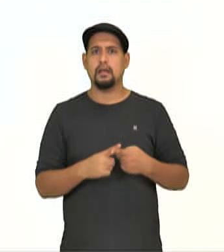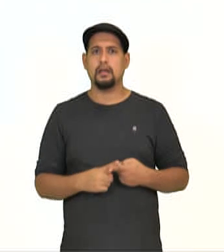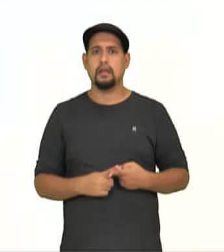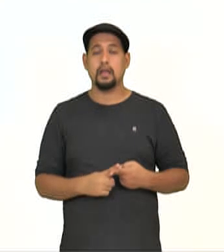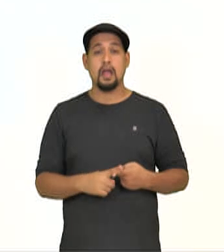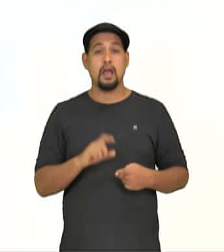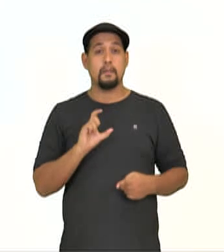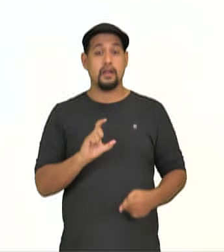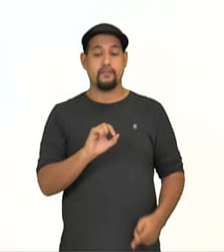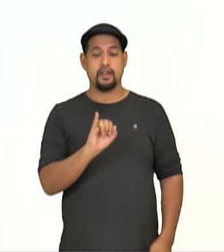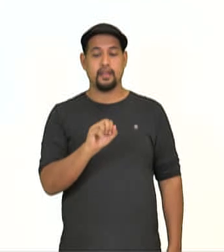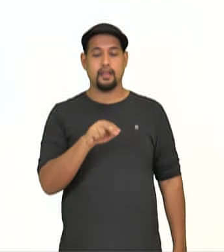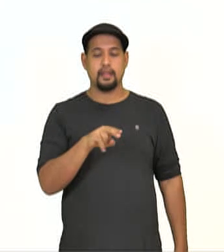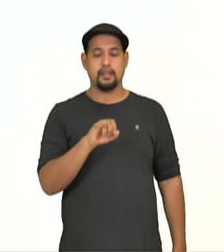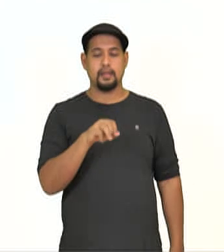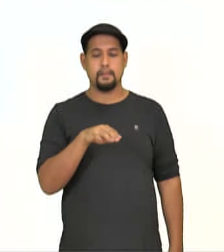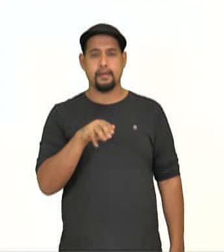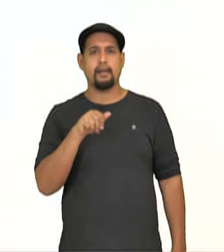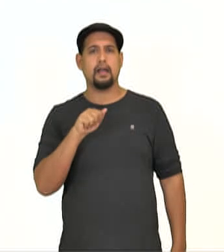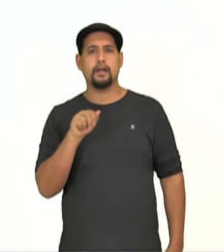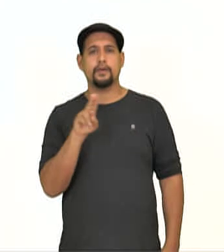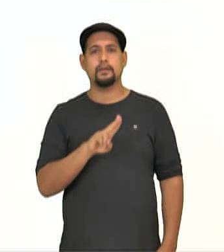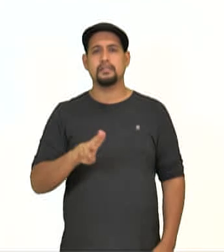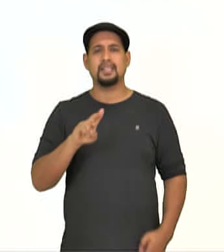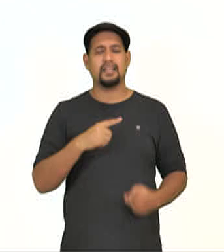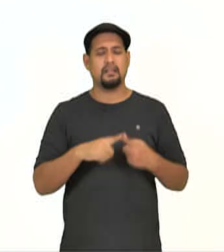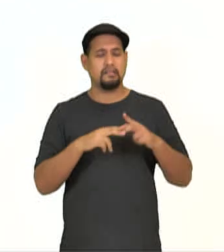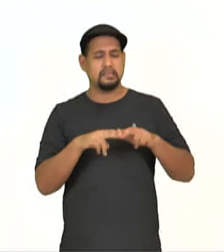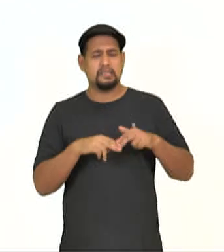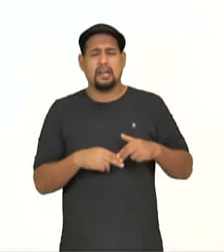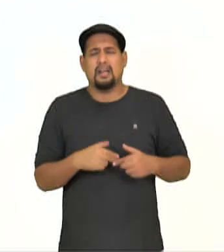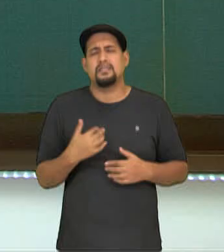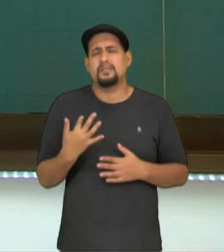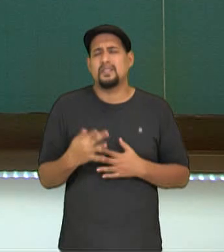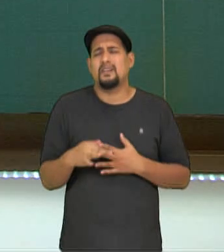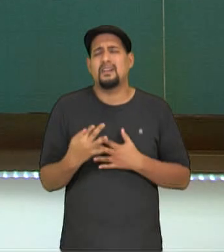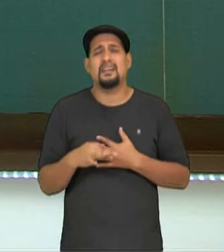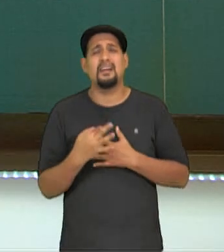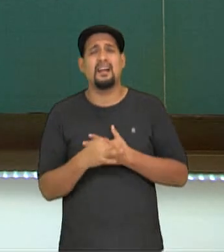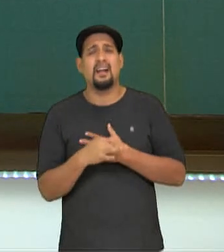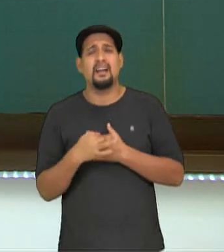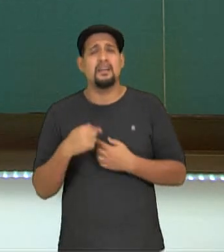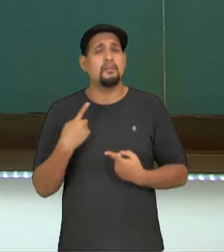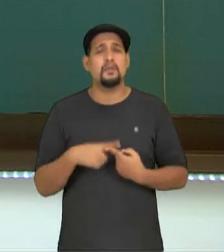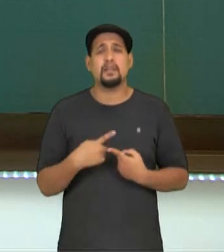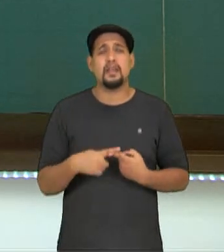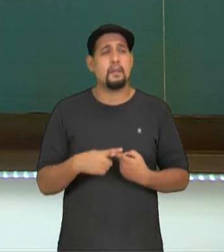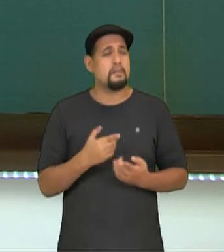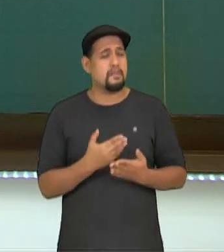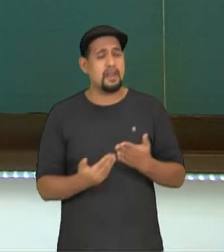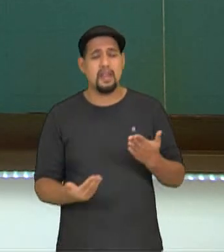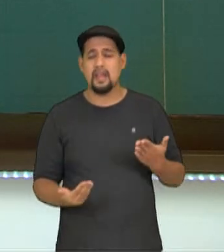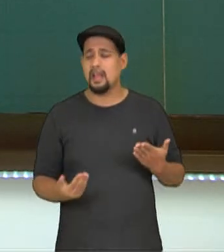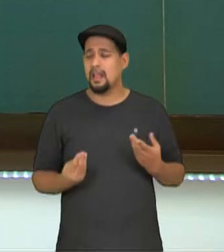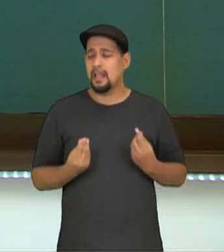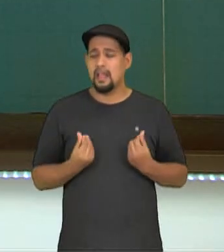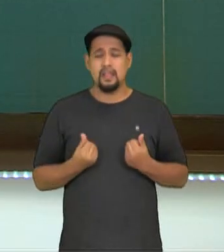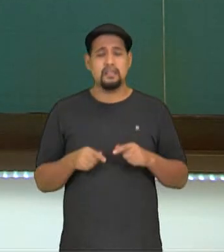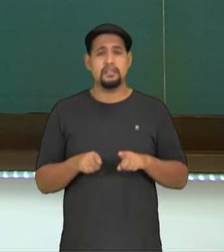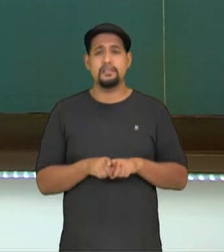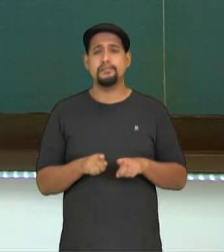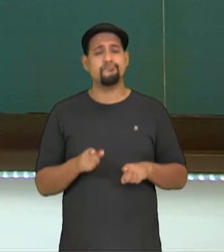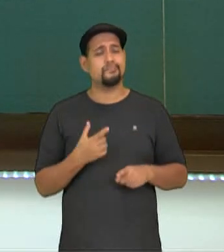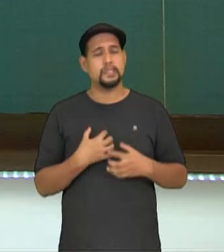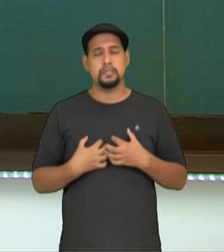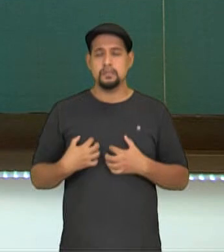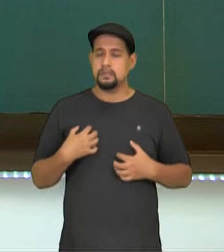termo inimiga pode ter sido utilizado por expressar a dor do eu lírico, né? Por ele perder, estar ali sem